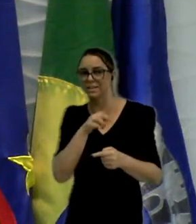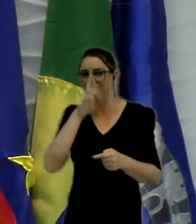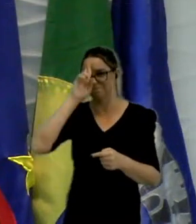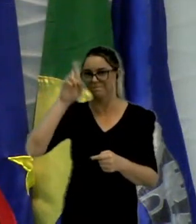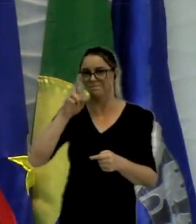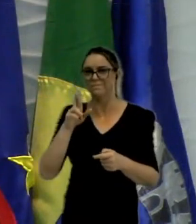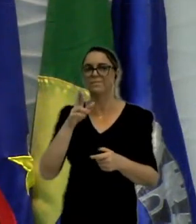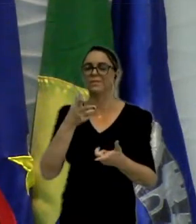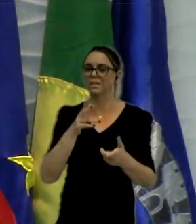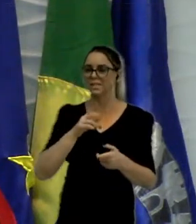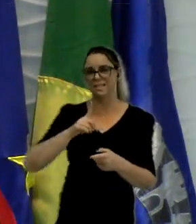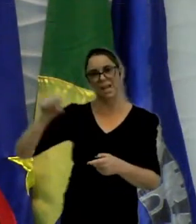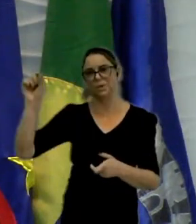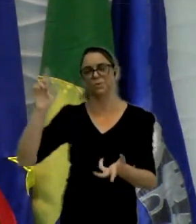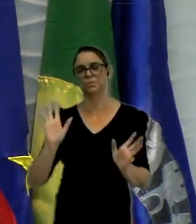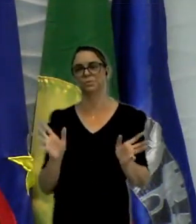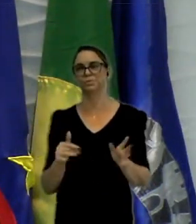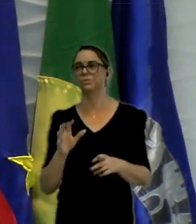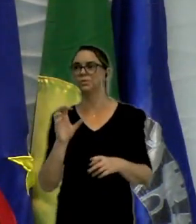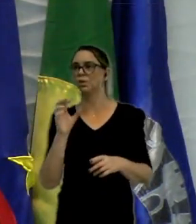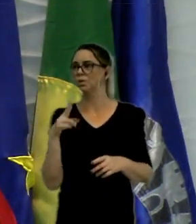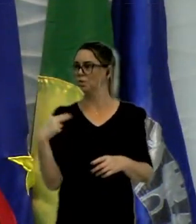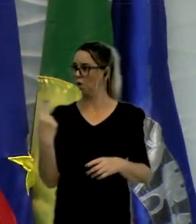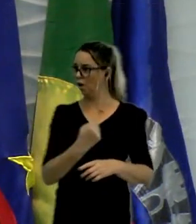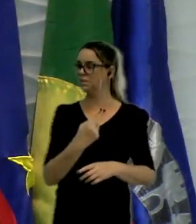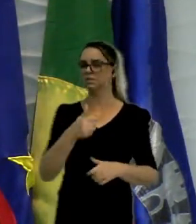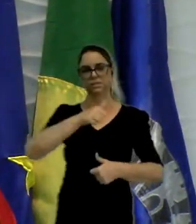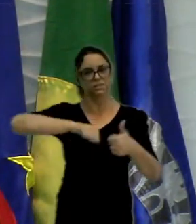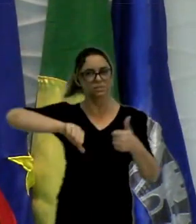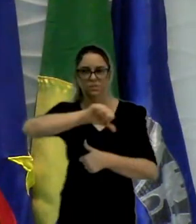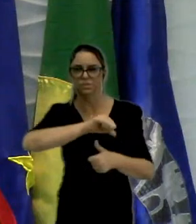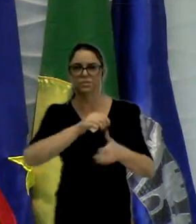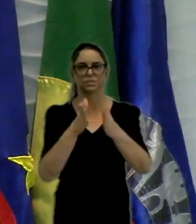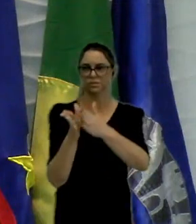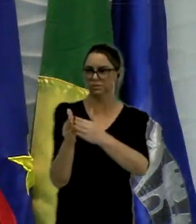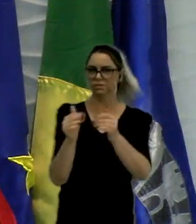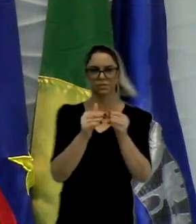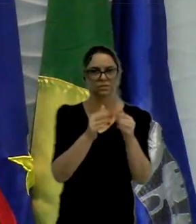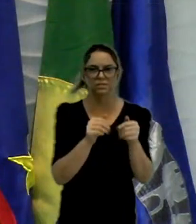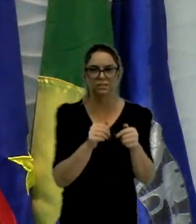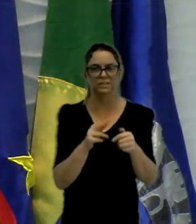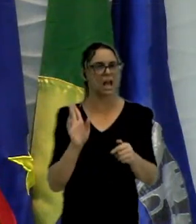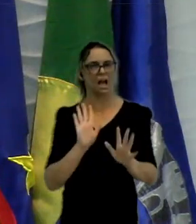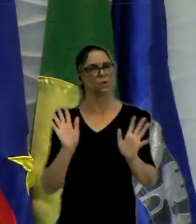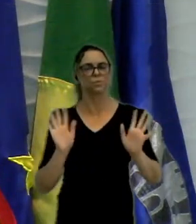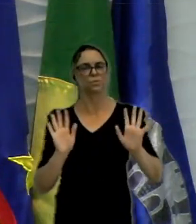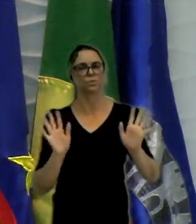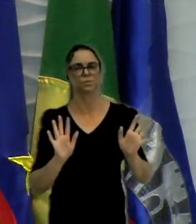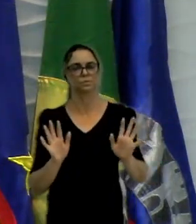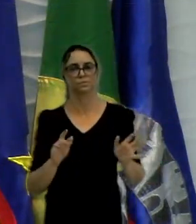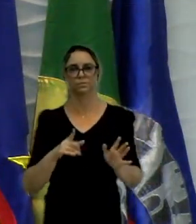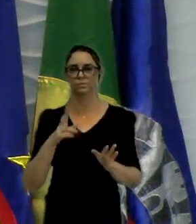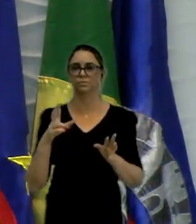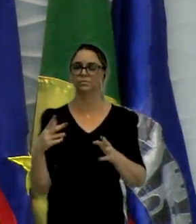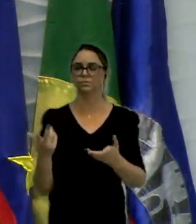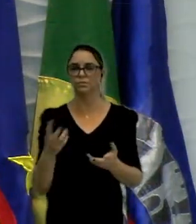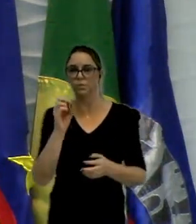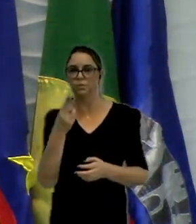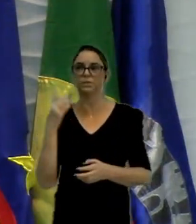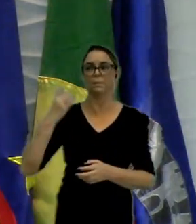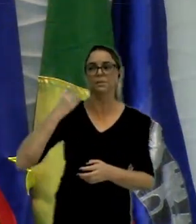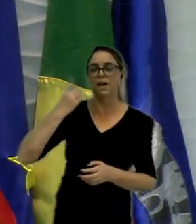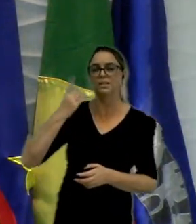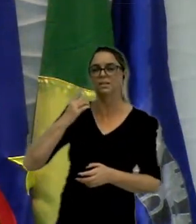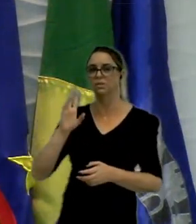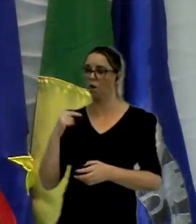foi a deputada, nem foi os vereadores que pediu que fosse trocado, como é o costume dessa casa aqui, de responsabilizar a deputada e nós aqui